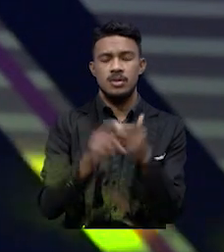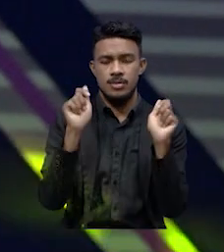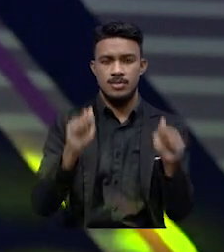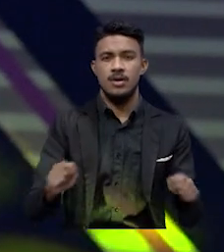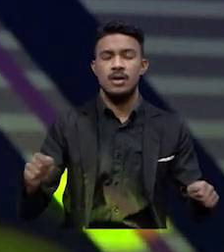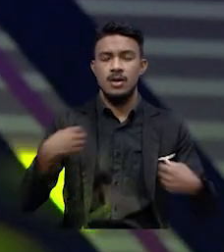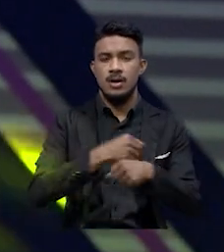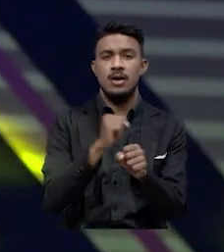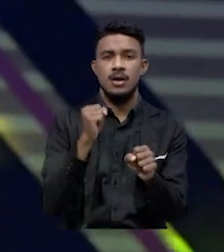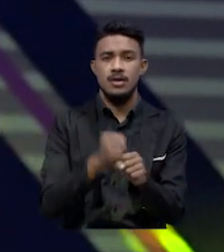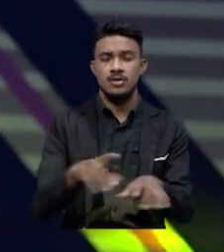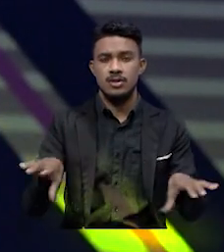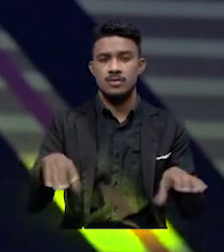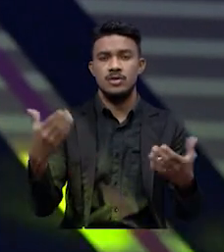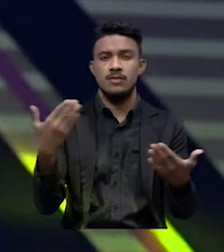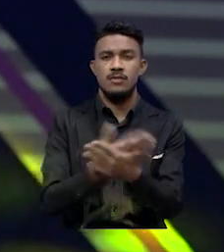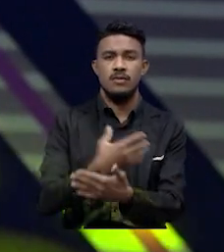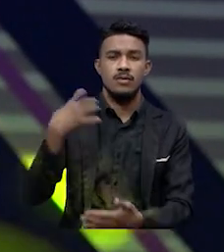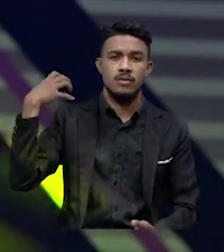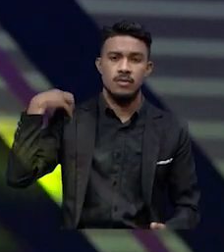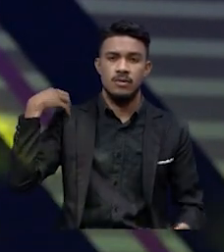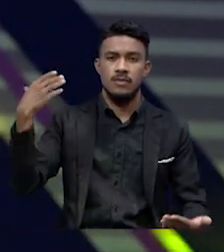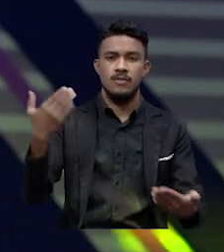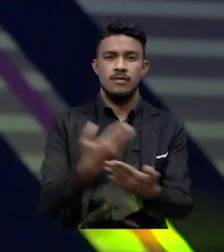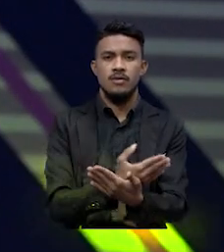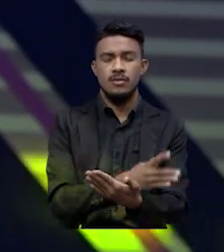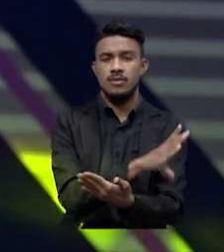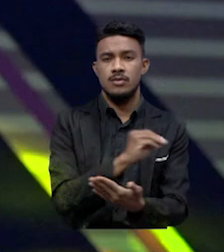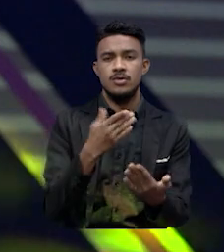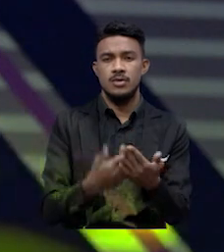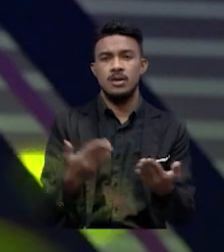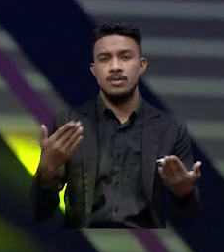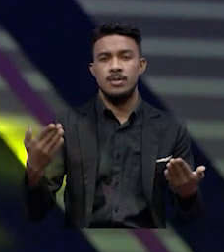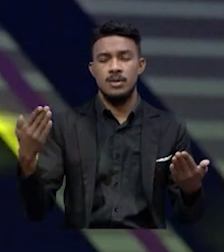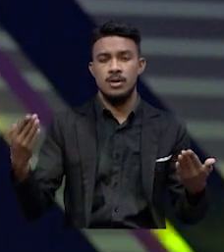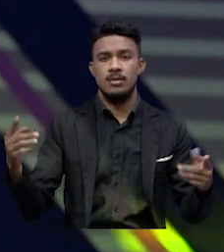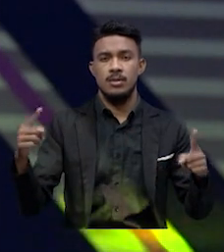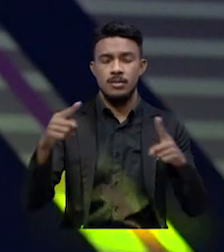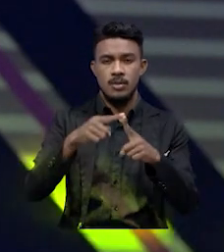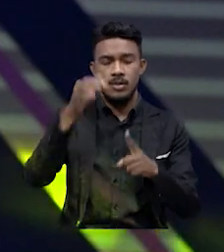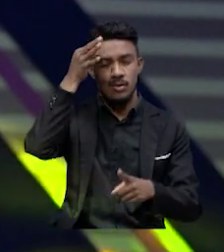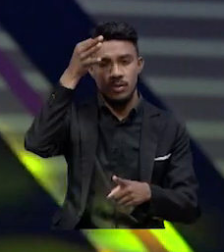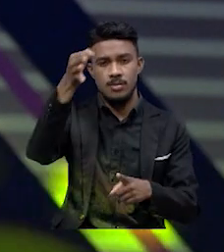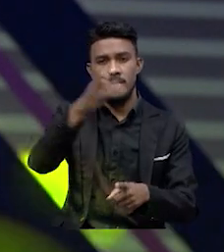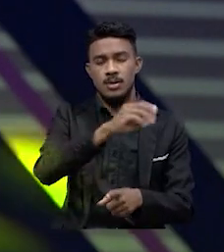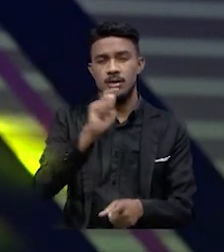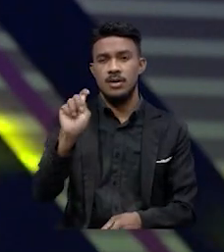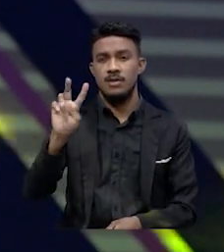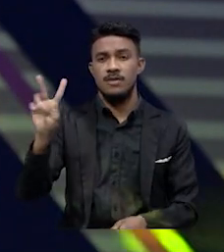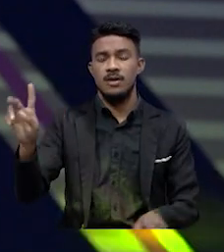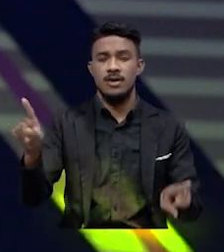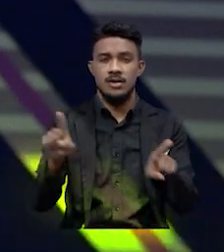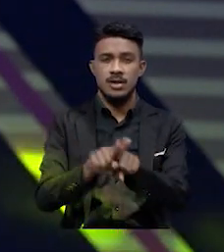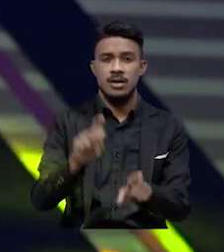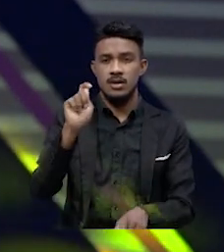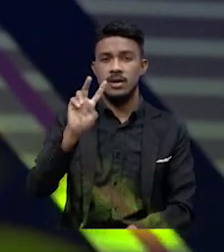FON, edifício FON, equipamento, para a televisão e da NESA, e da